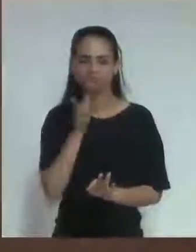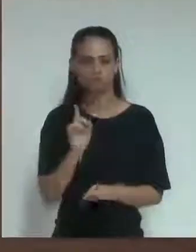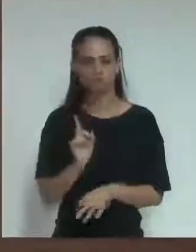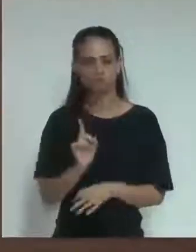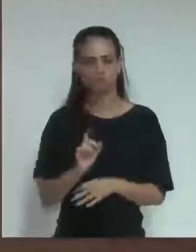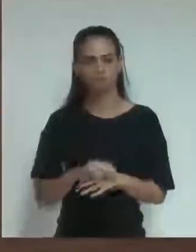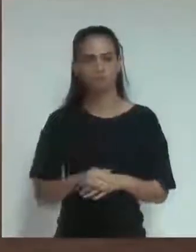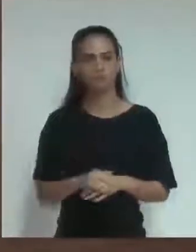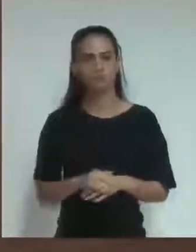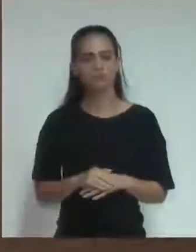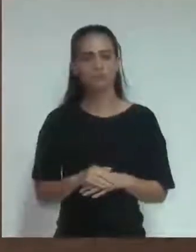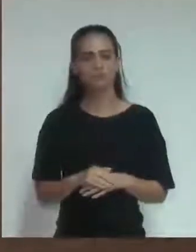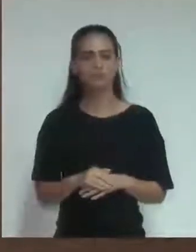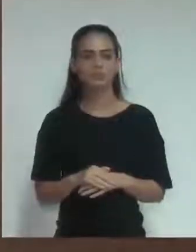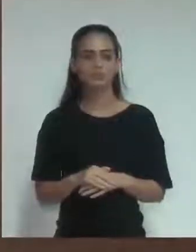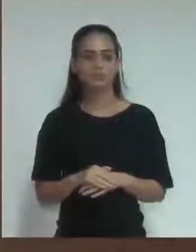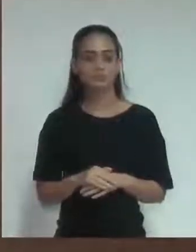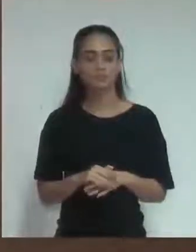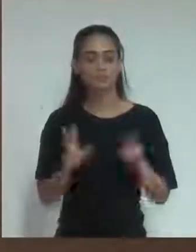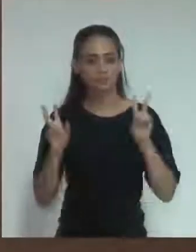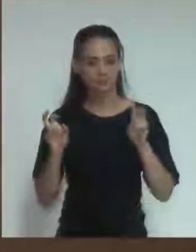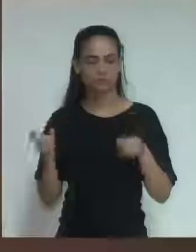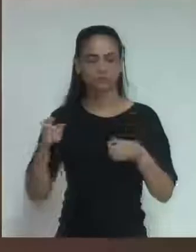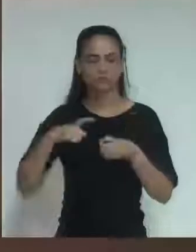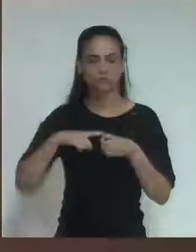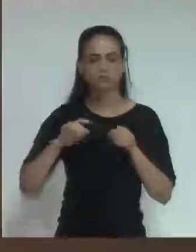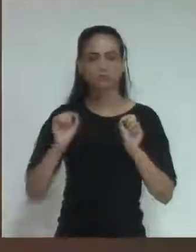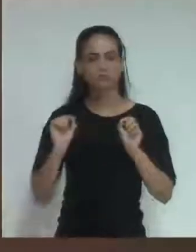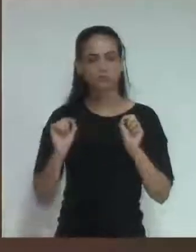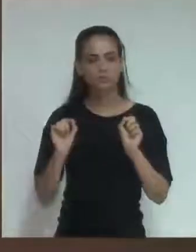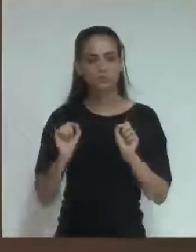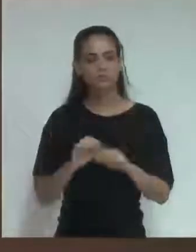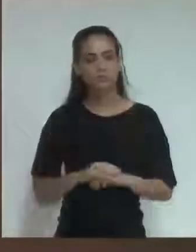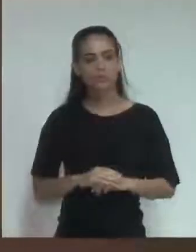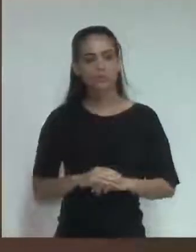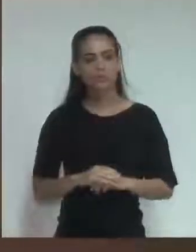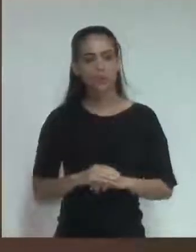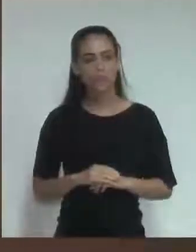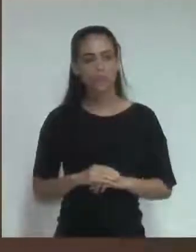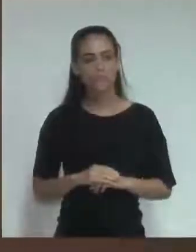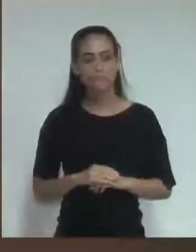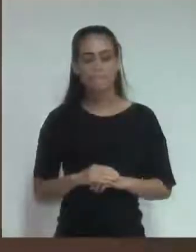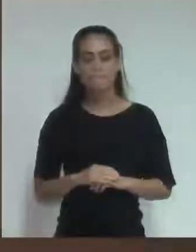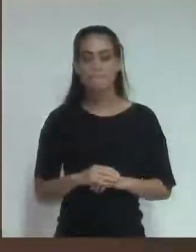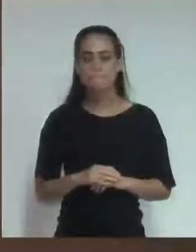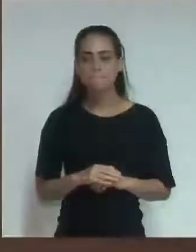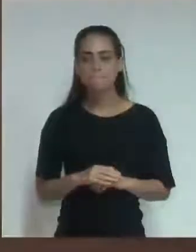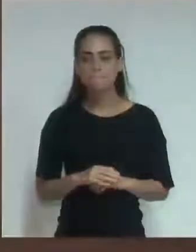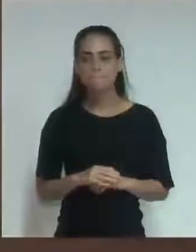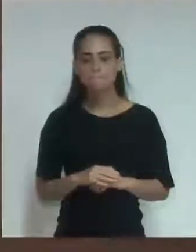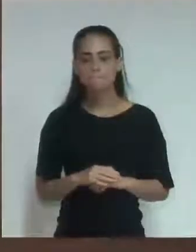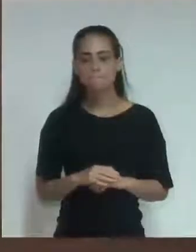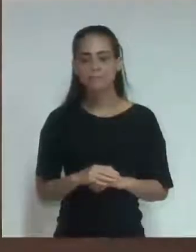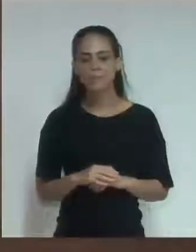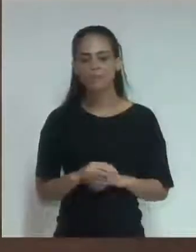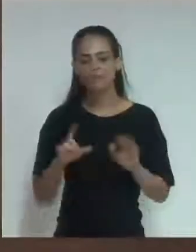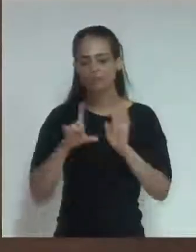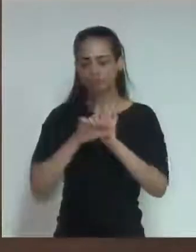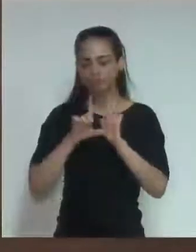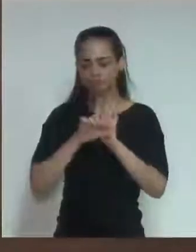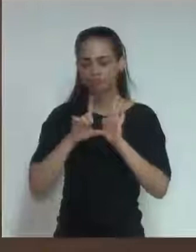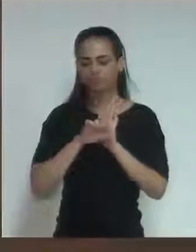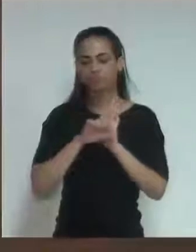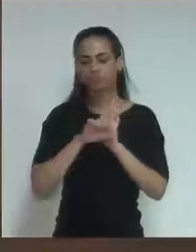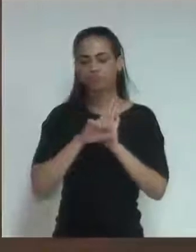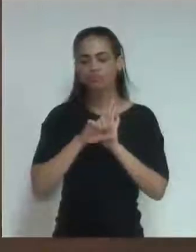Enfim, voltando à questão propriamente aqui, como dito, a legislação que regulamenta,